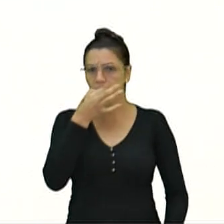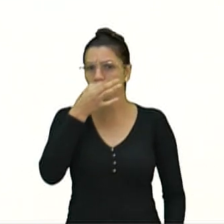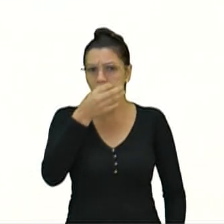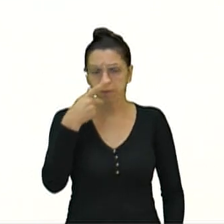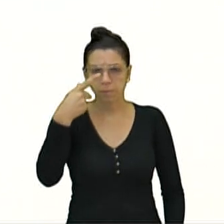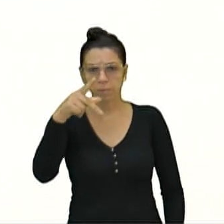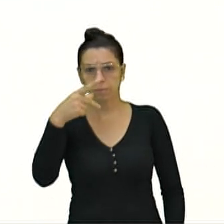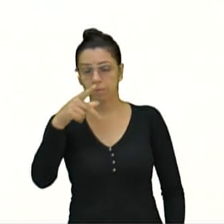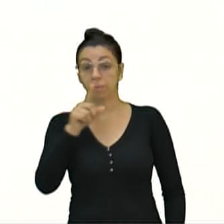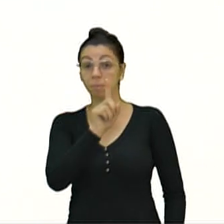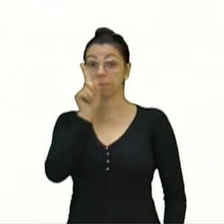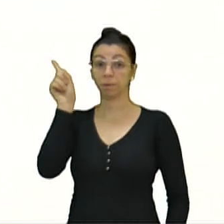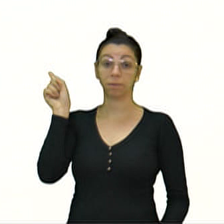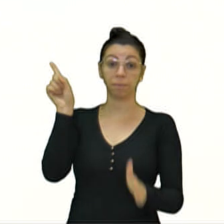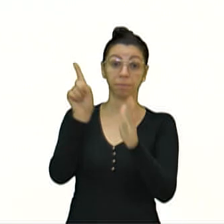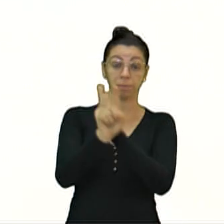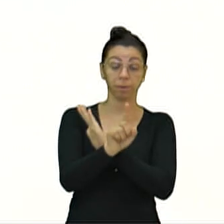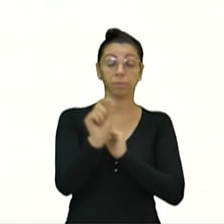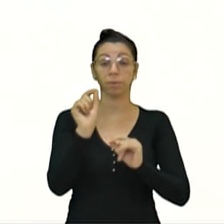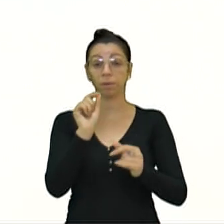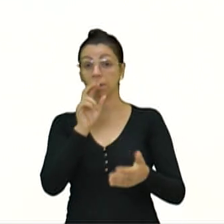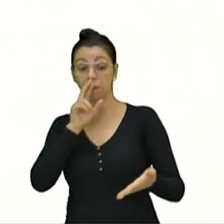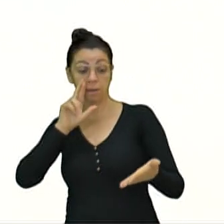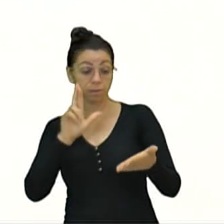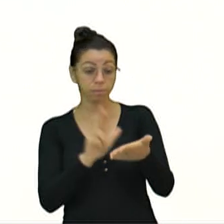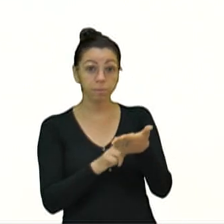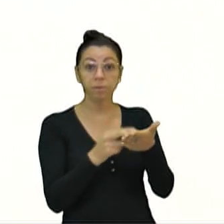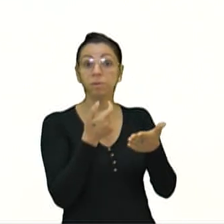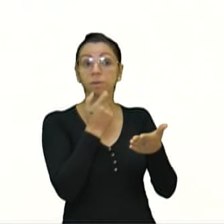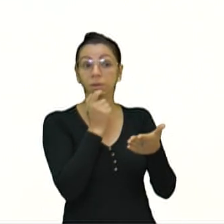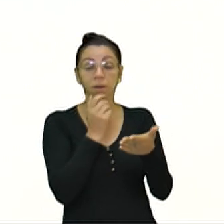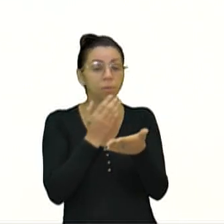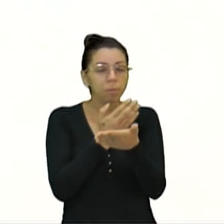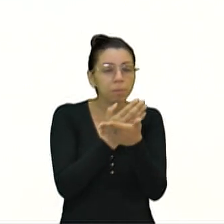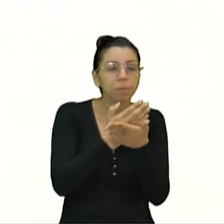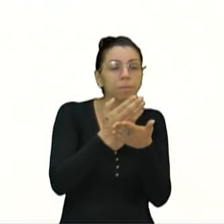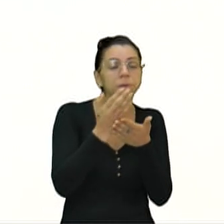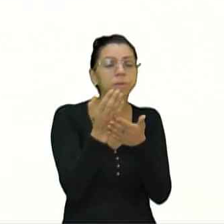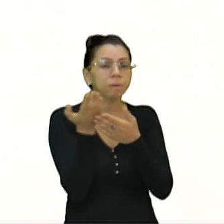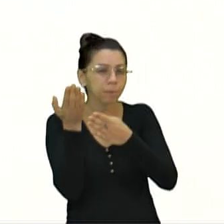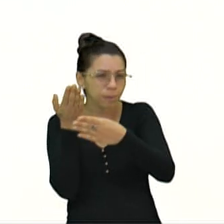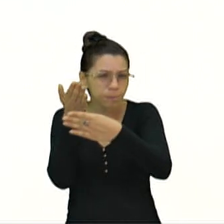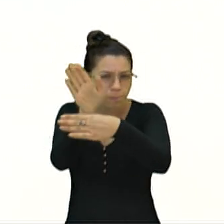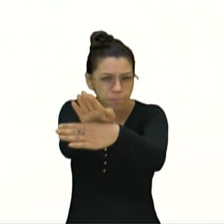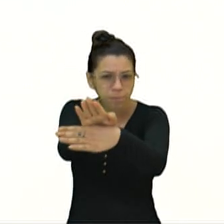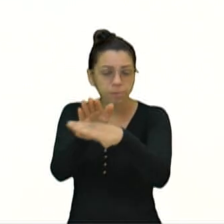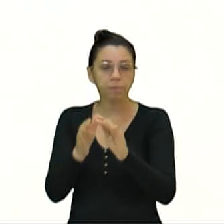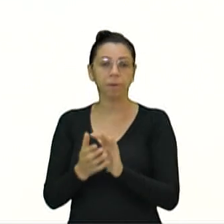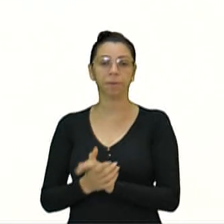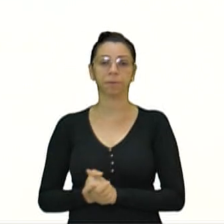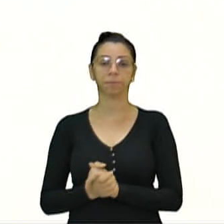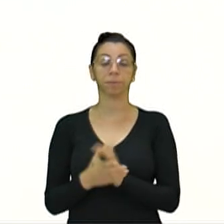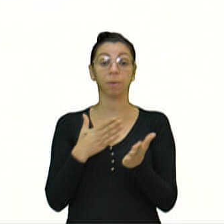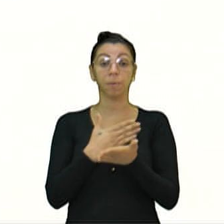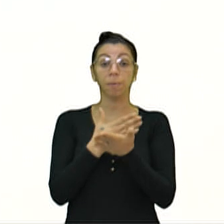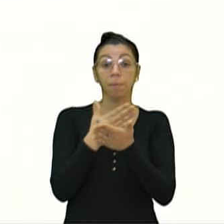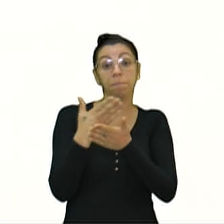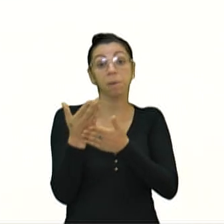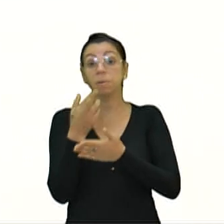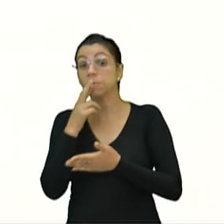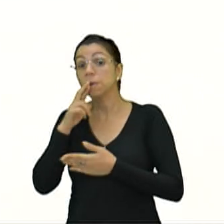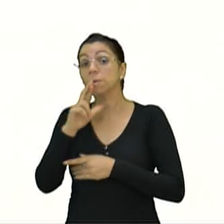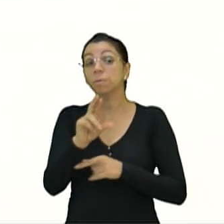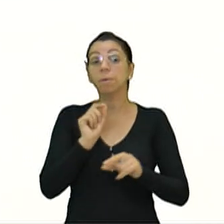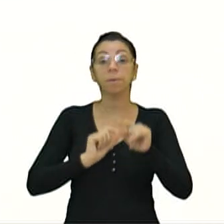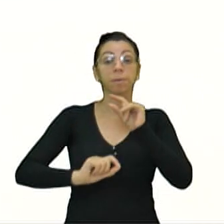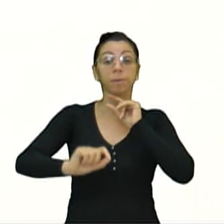essa pergunta, eu quero que vocês deem a resposta em inglês, então eu comecei ela para poder ajudar. Então, o começo da resposta é assim, olha.